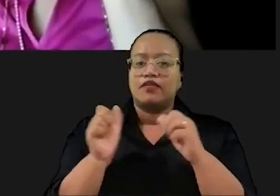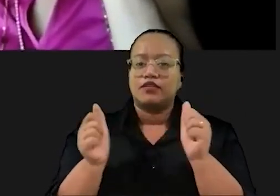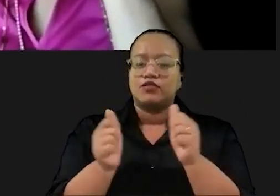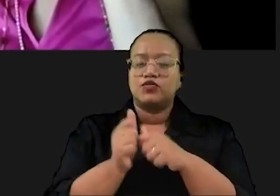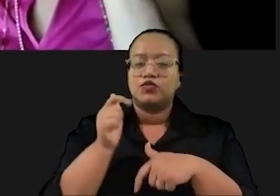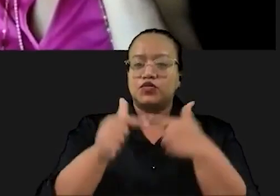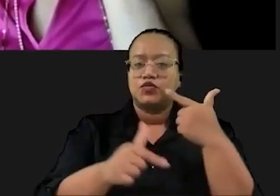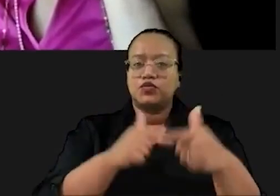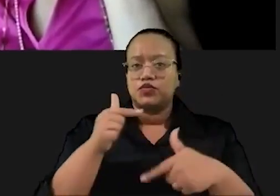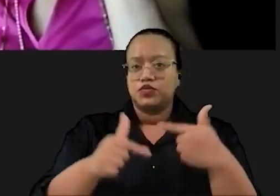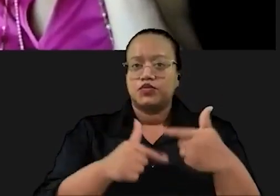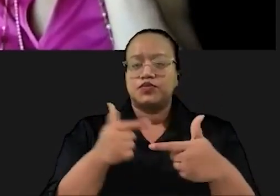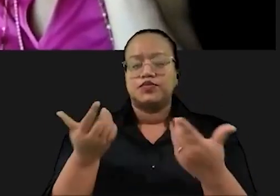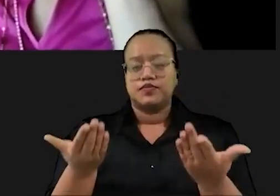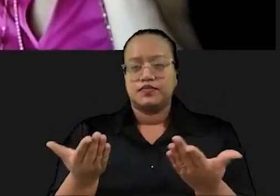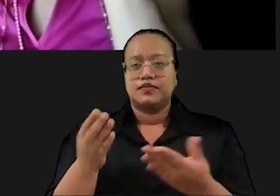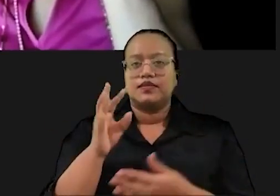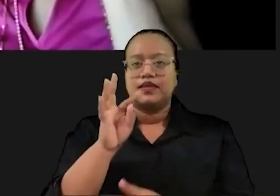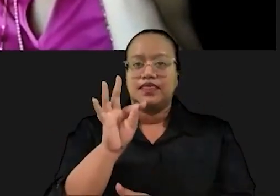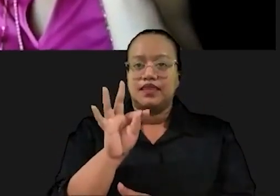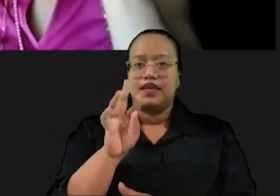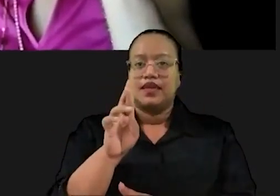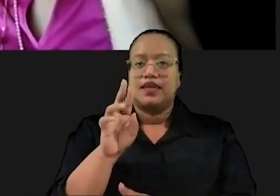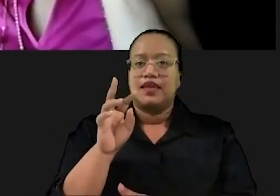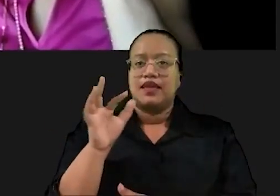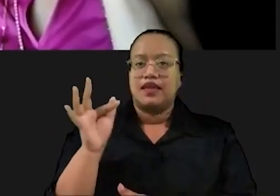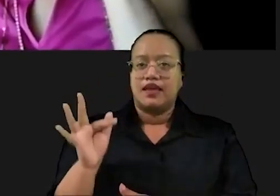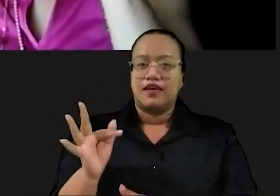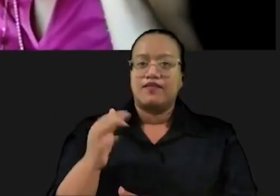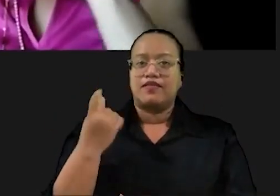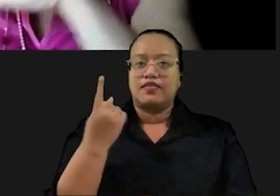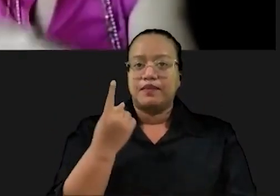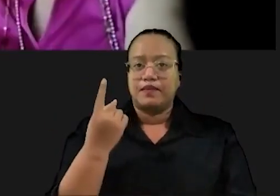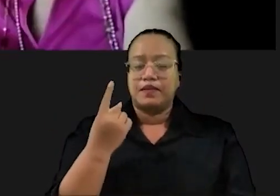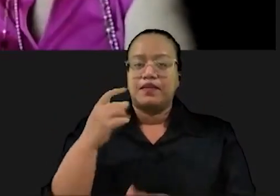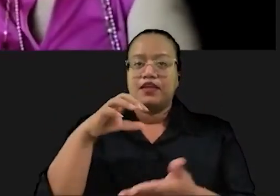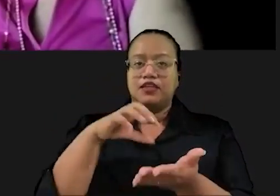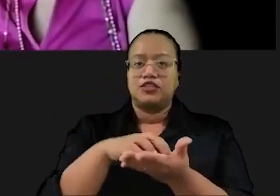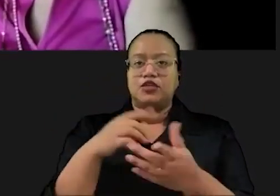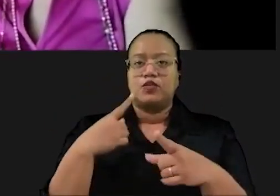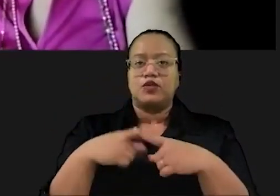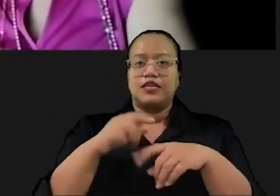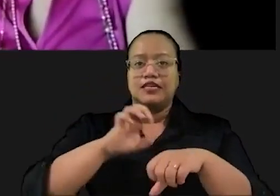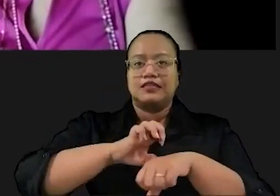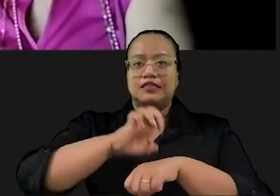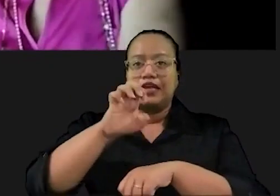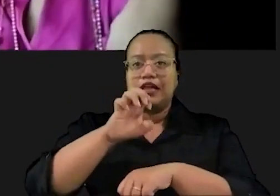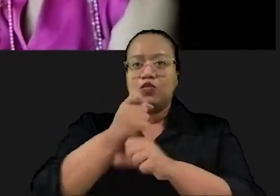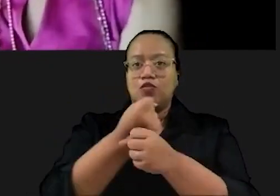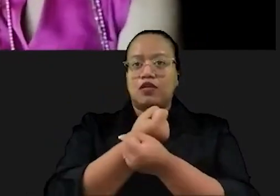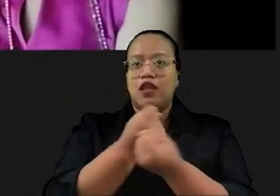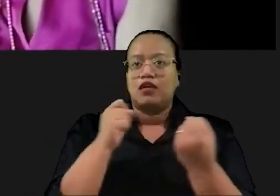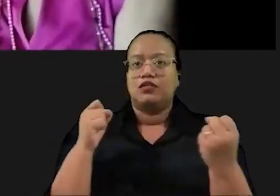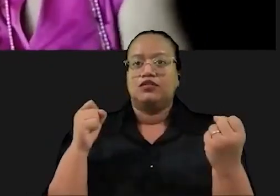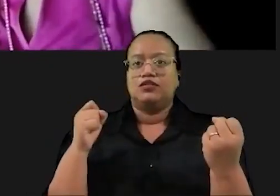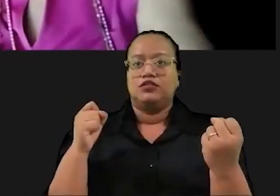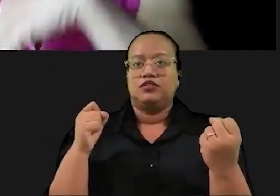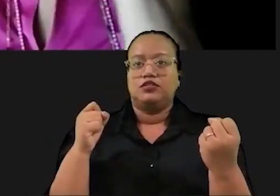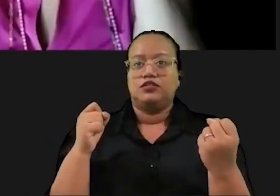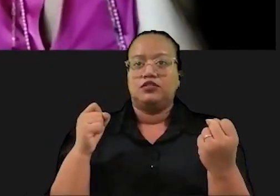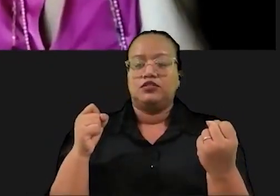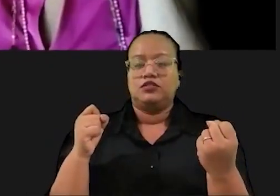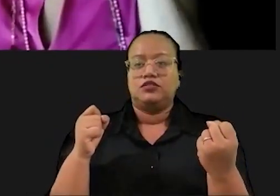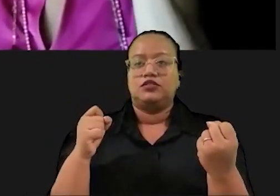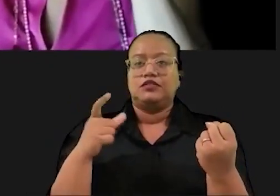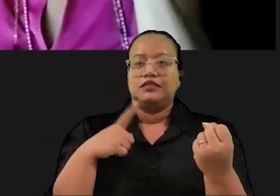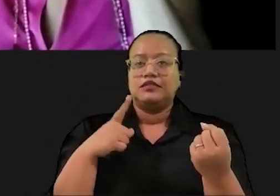TRF da primeira região, pela sua grandeza territorial, essa dimensão geográfica que é